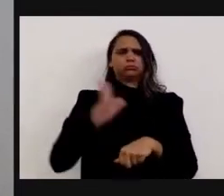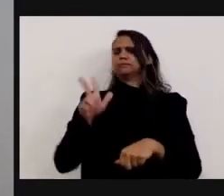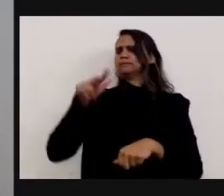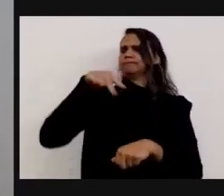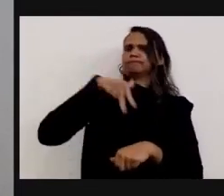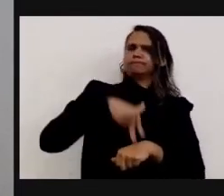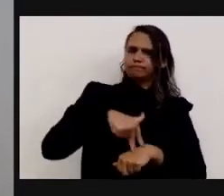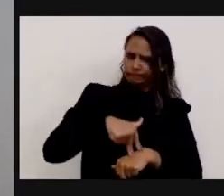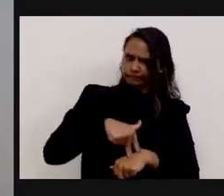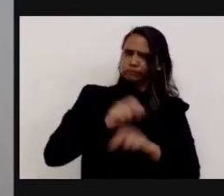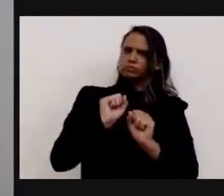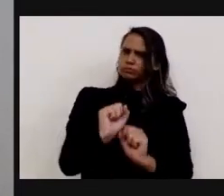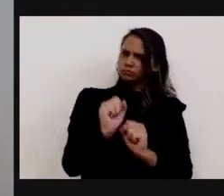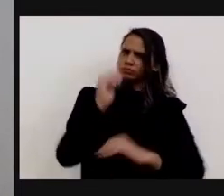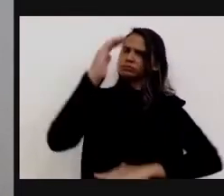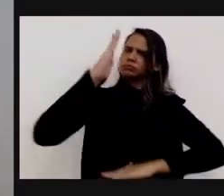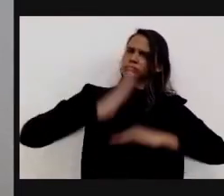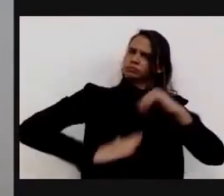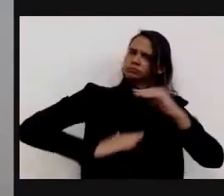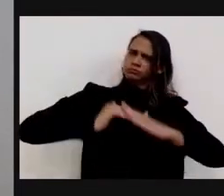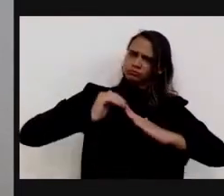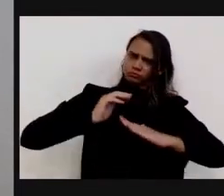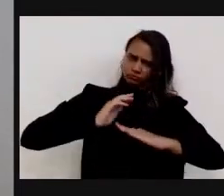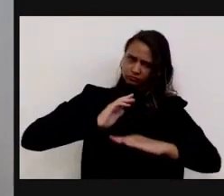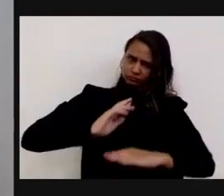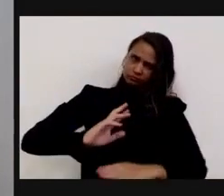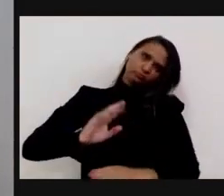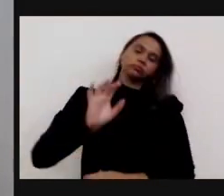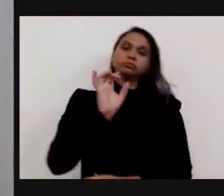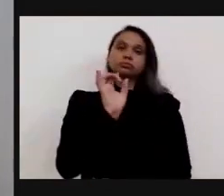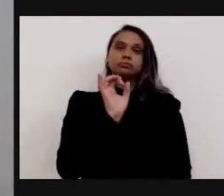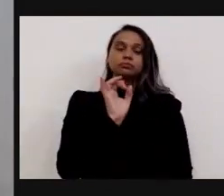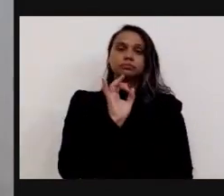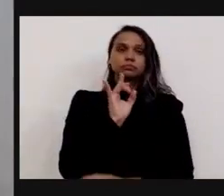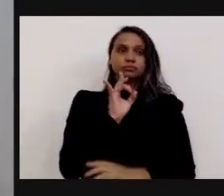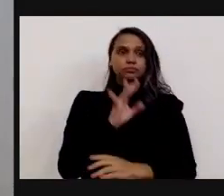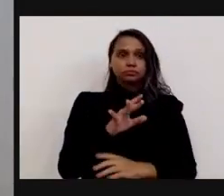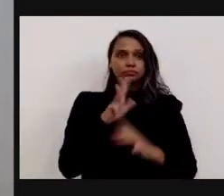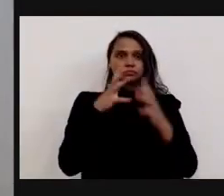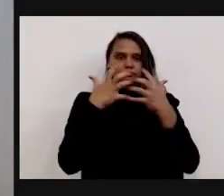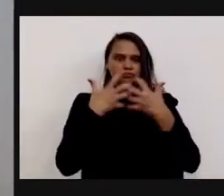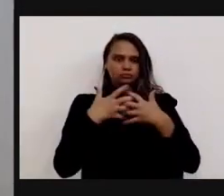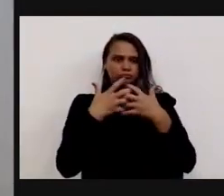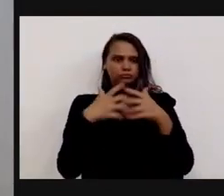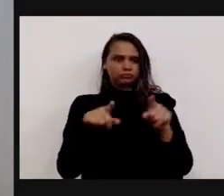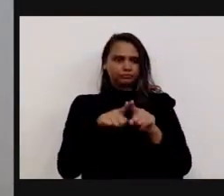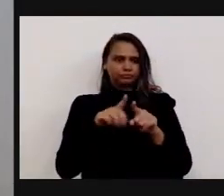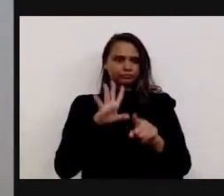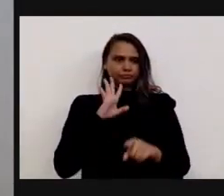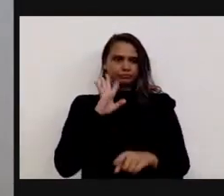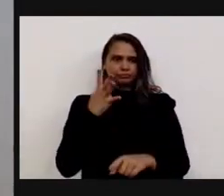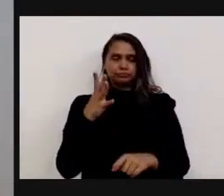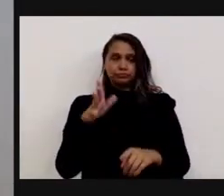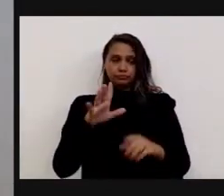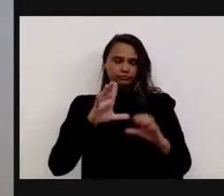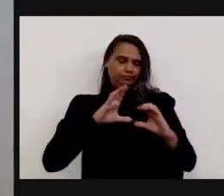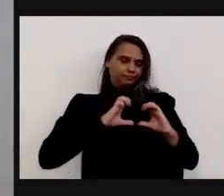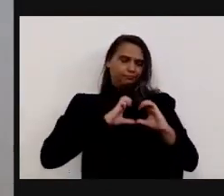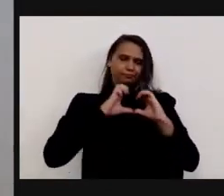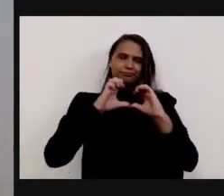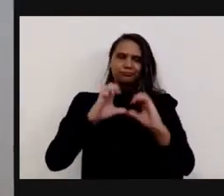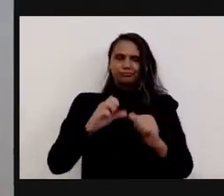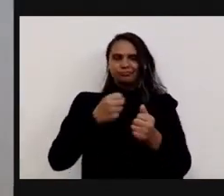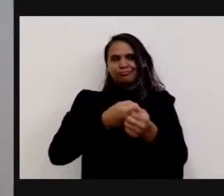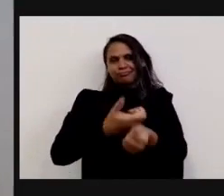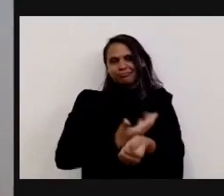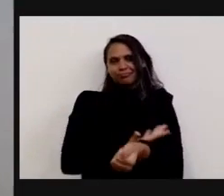colocar em prática ali não só é o seu cognitivo e a sua ação mas também o seu coração o